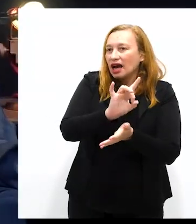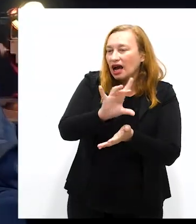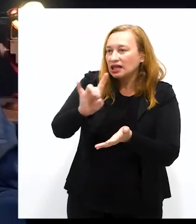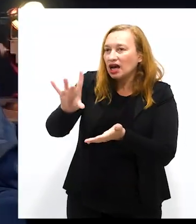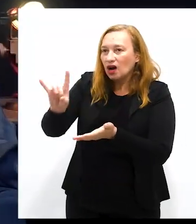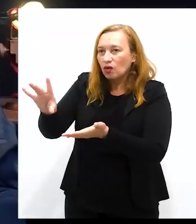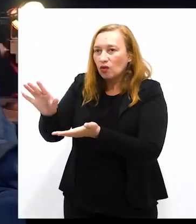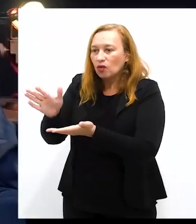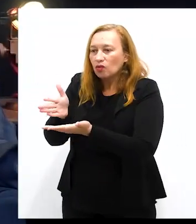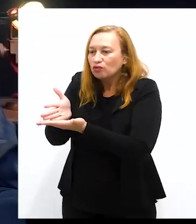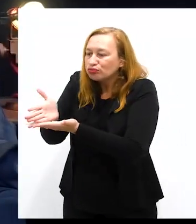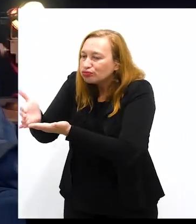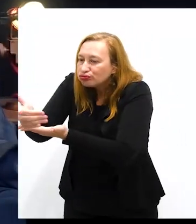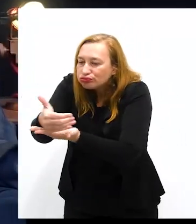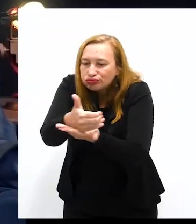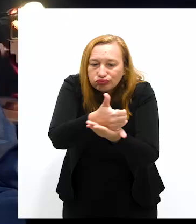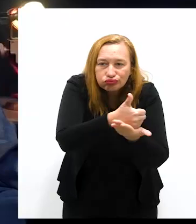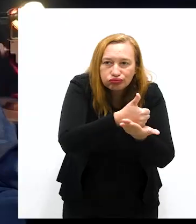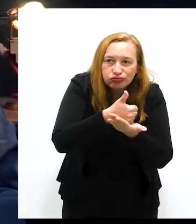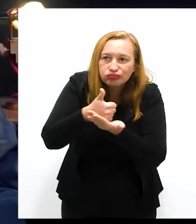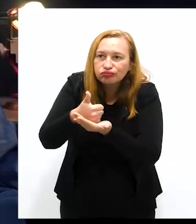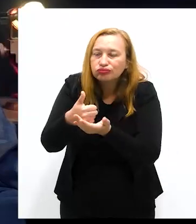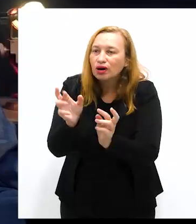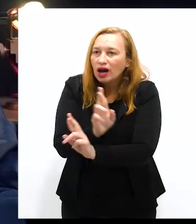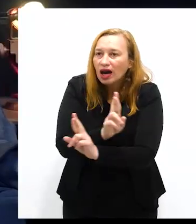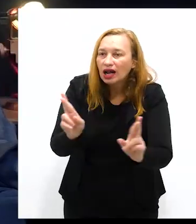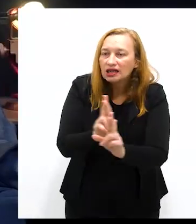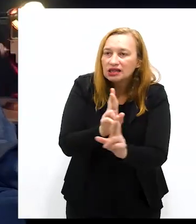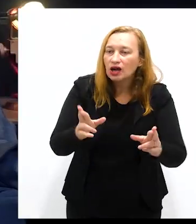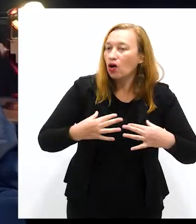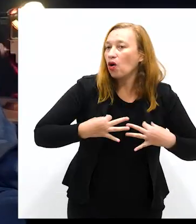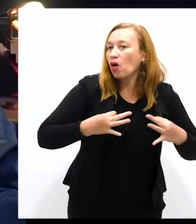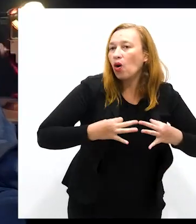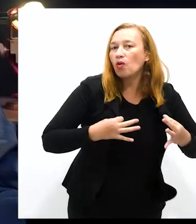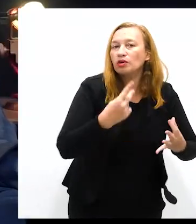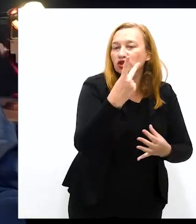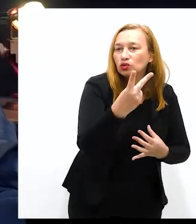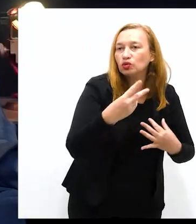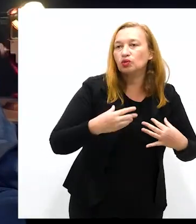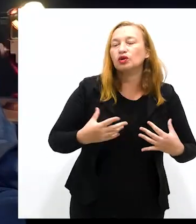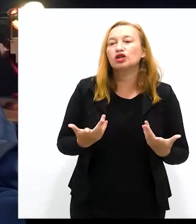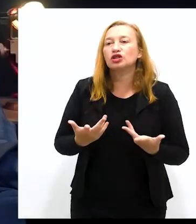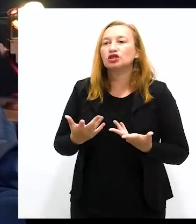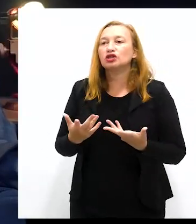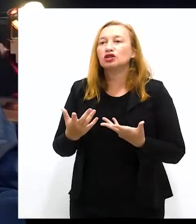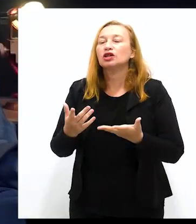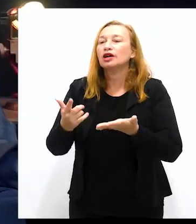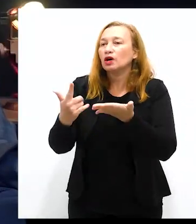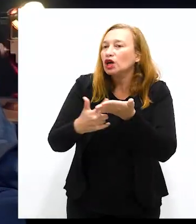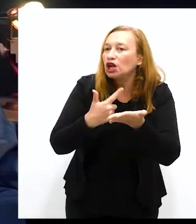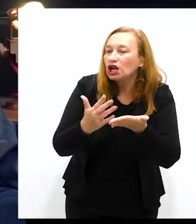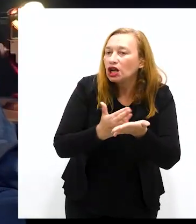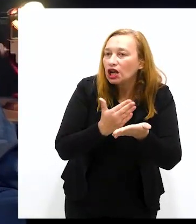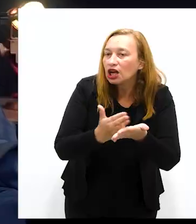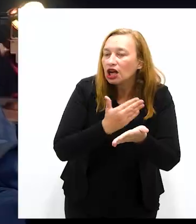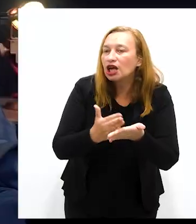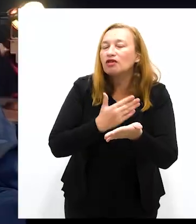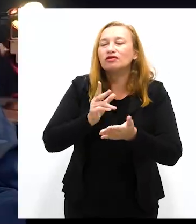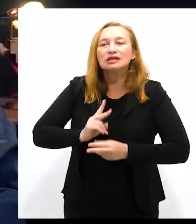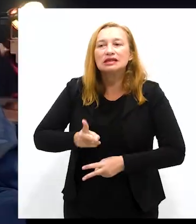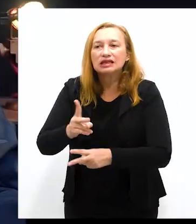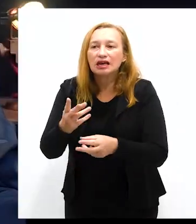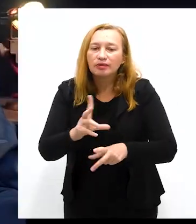quantos desse, aí tinha uma relação para as crianças das comunidades. Eram 2 roupas, 2 pijamas e tal, e sempre um